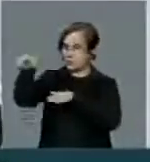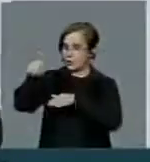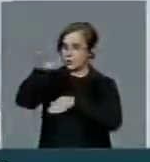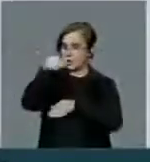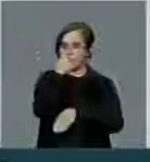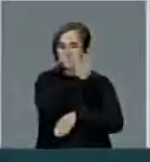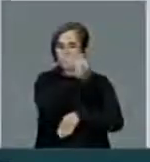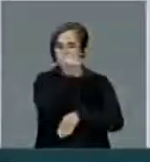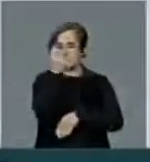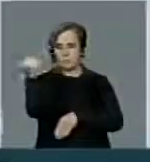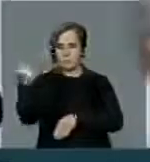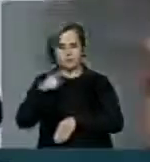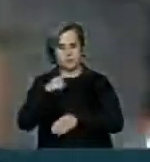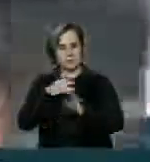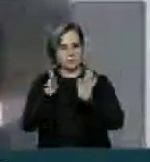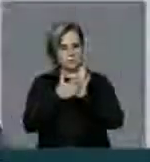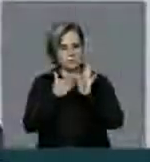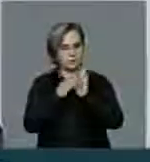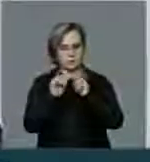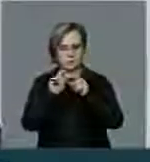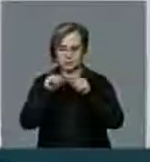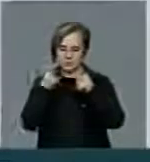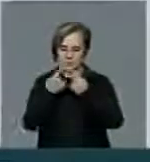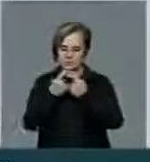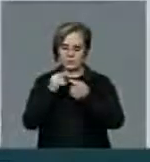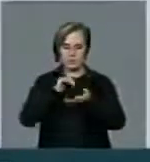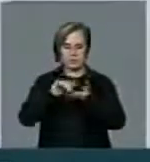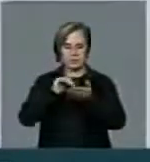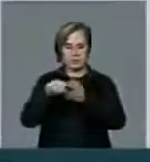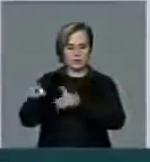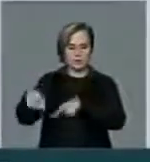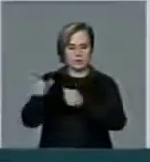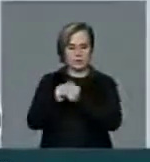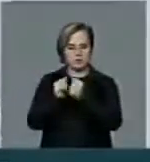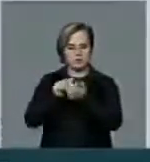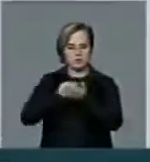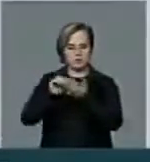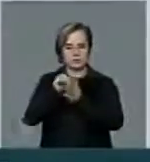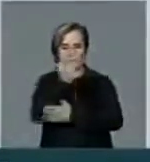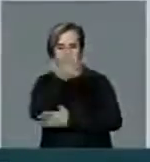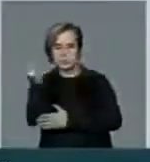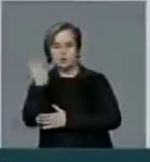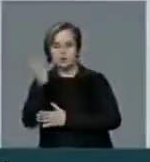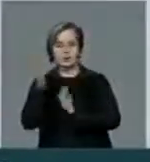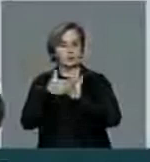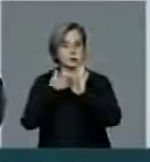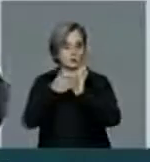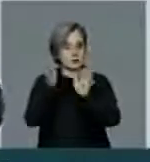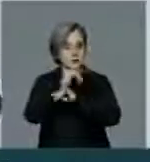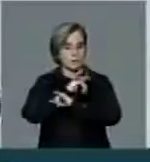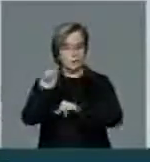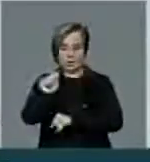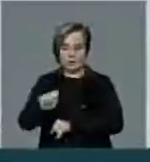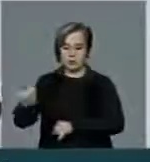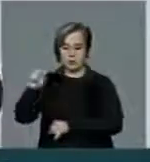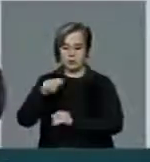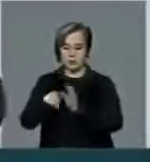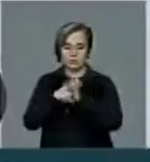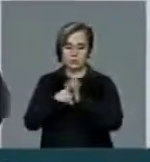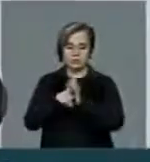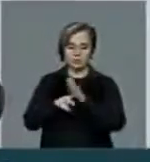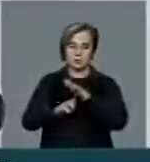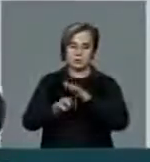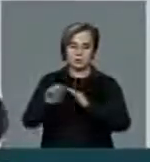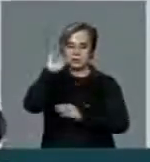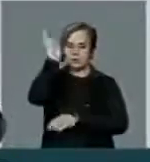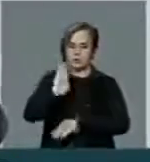recebi uma proposta de fazer reuniões do secretário de Agricultura com o secretário de Meio Ambiente. Já propus isso às associações, a